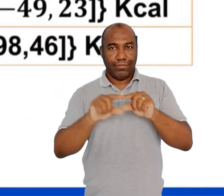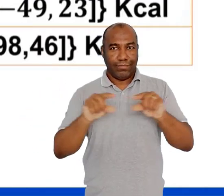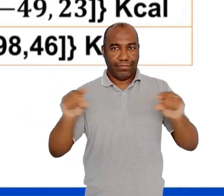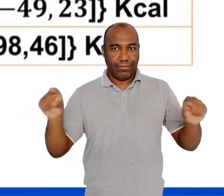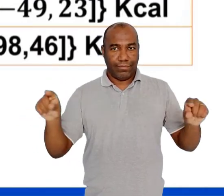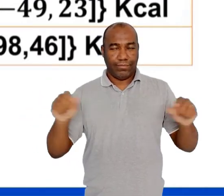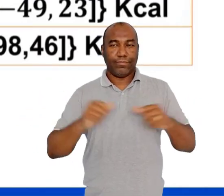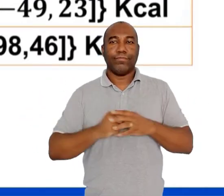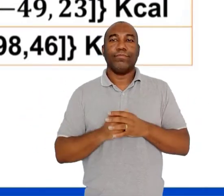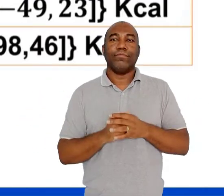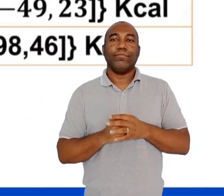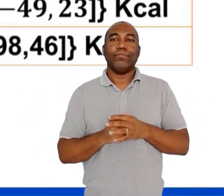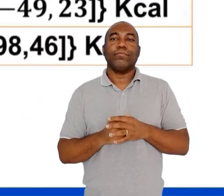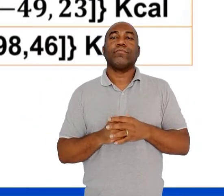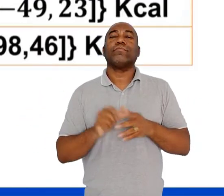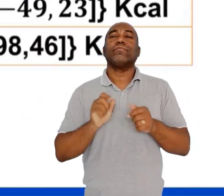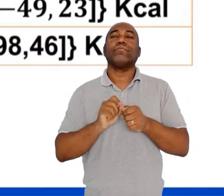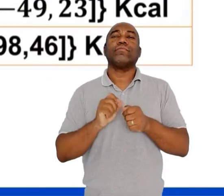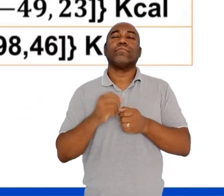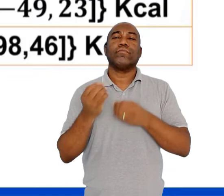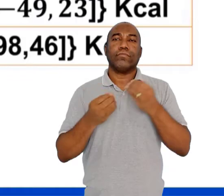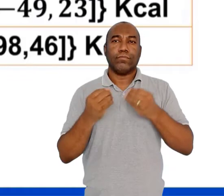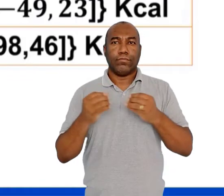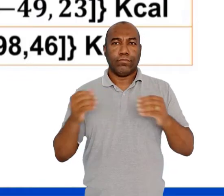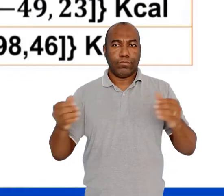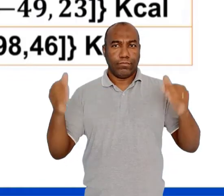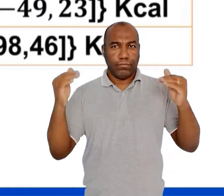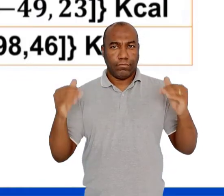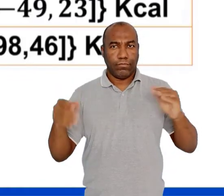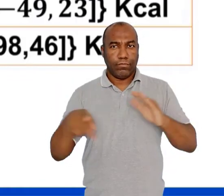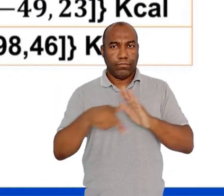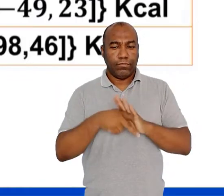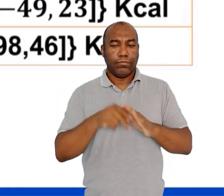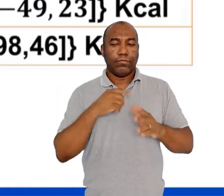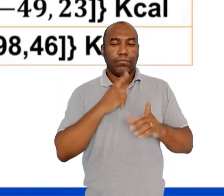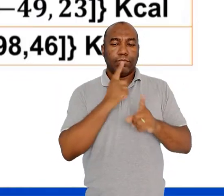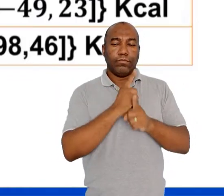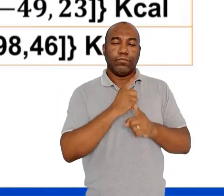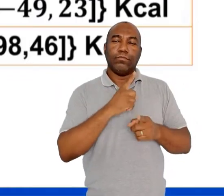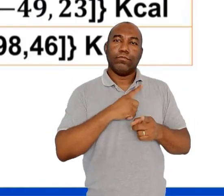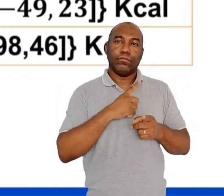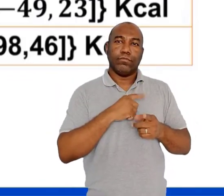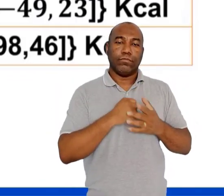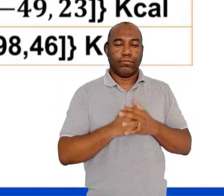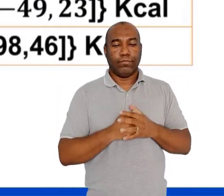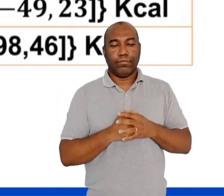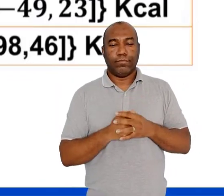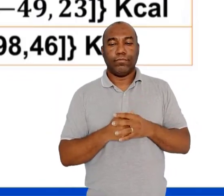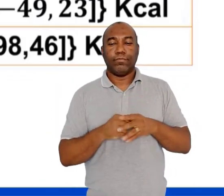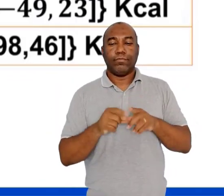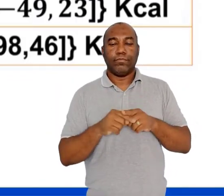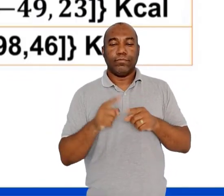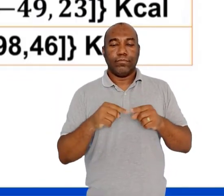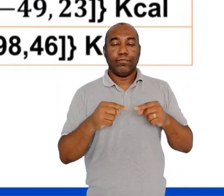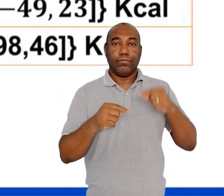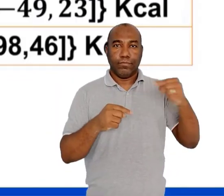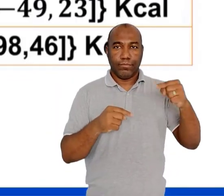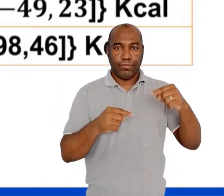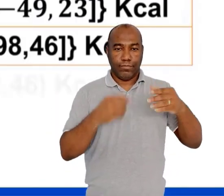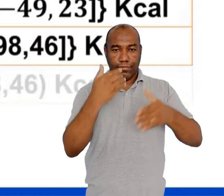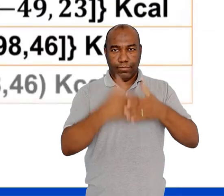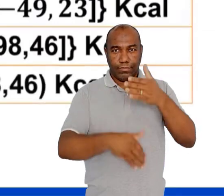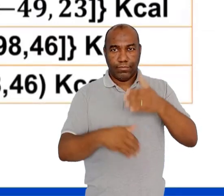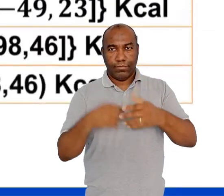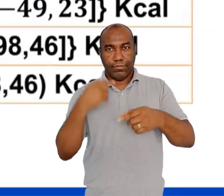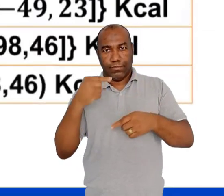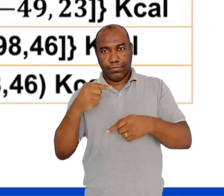141,98 ali, mais, ó, menos com menos dá mais. O menos da fórmula com menos 98. Menos com menos dá mais. Então, tem